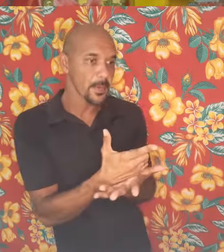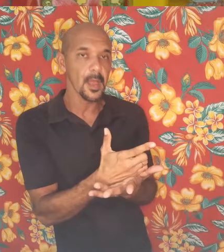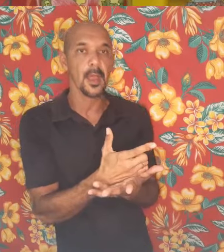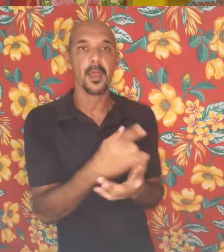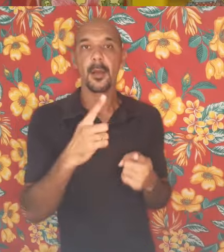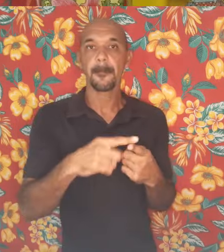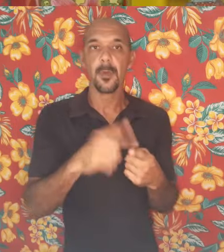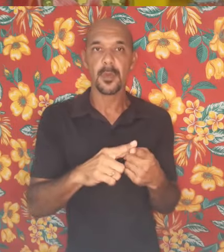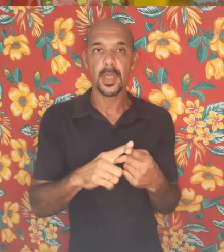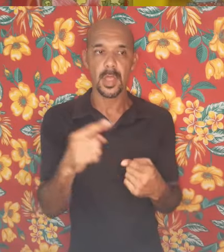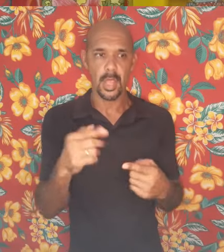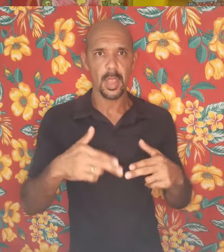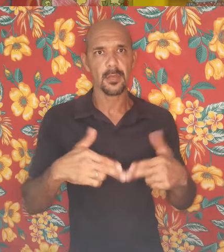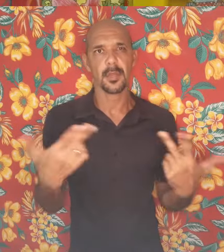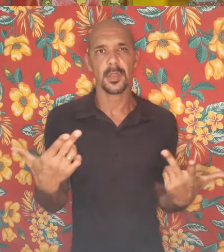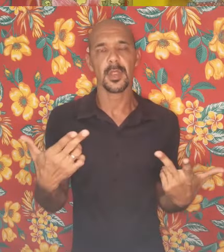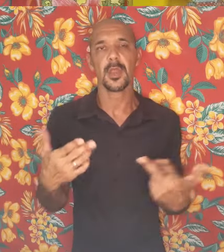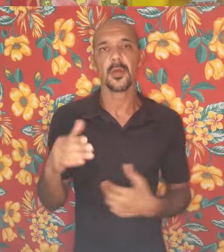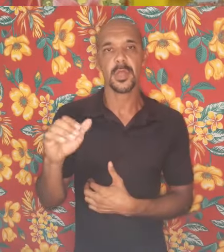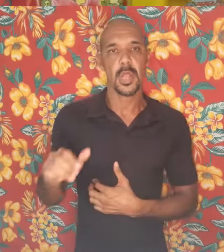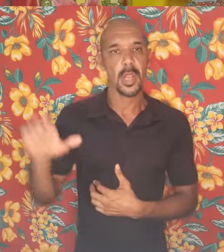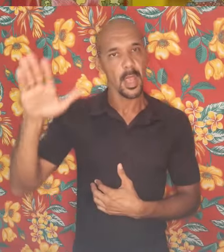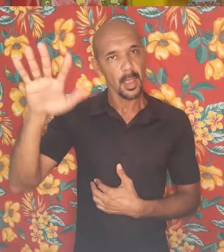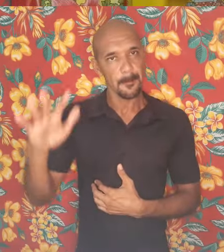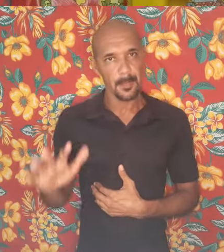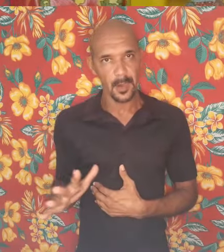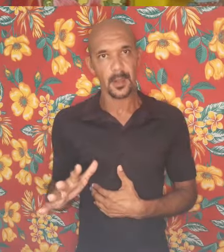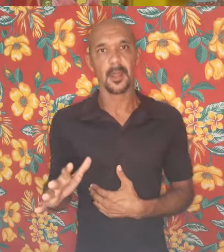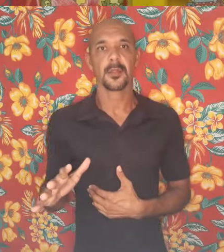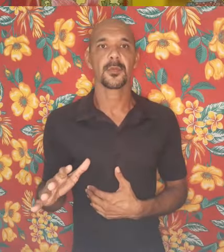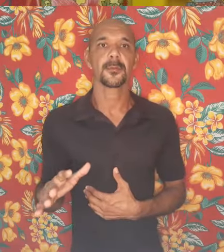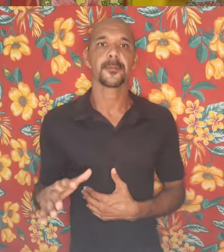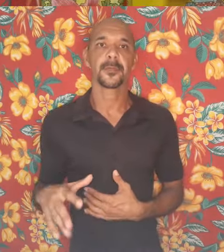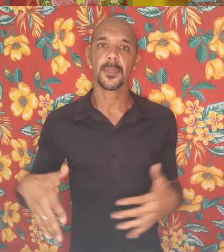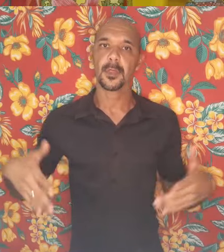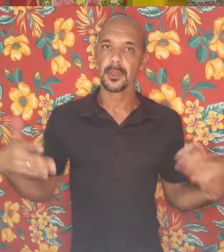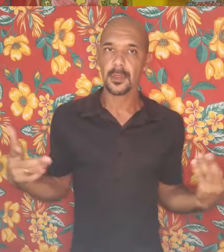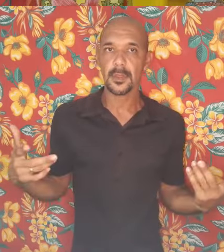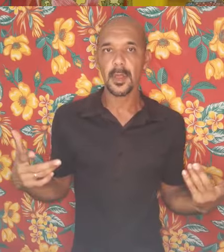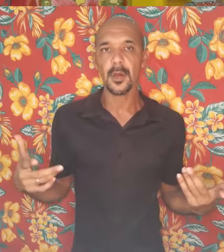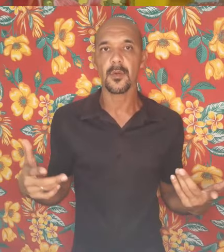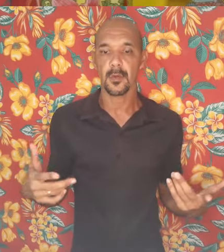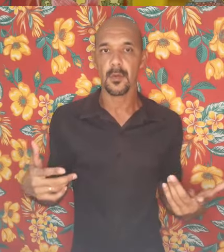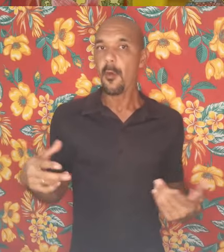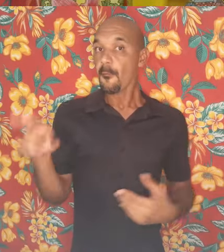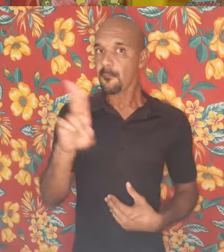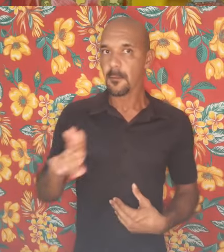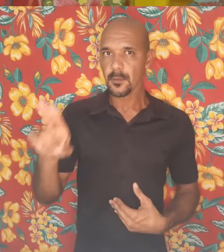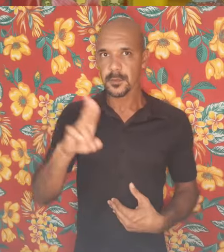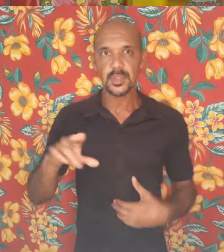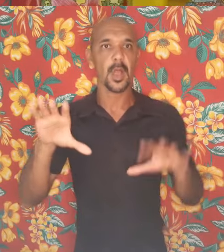gente vai fazer bonecos, a gente utiliza muito pouco. Então, eu estou utilizando aqui um